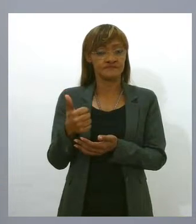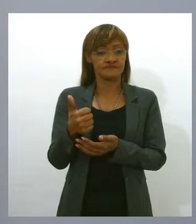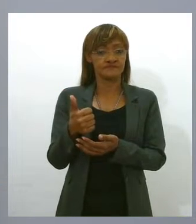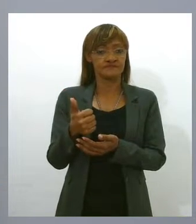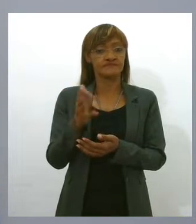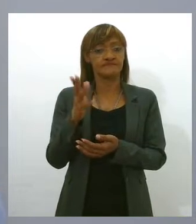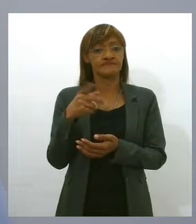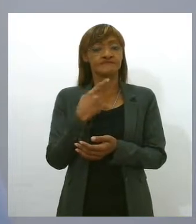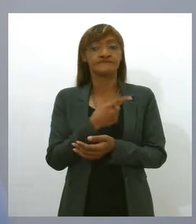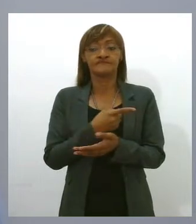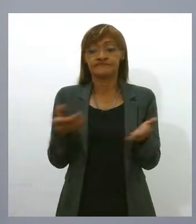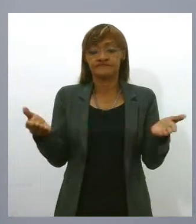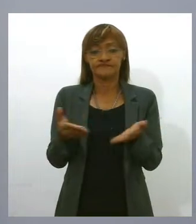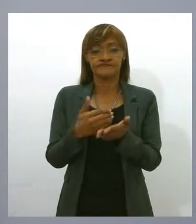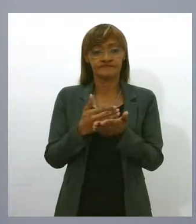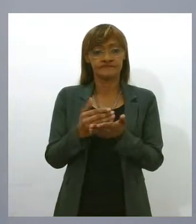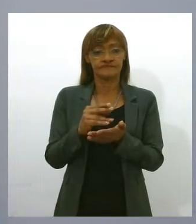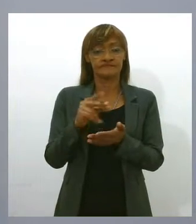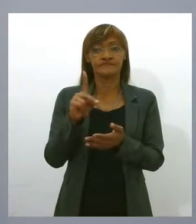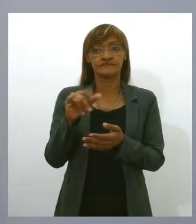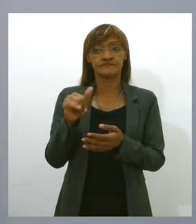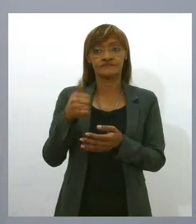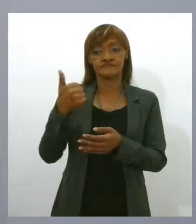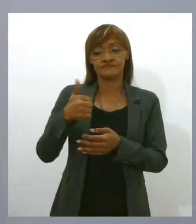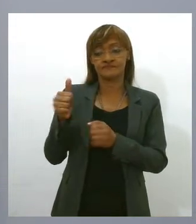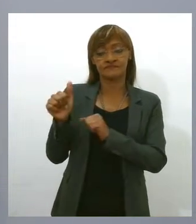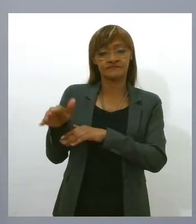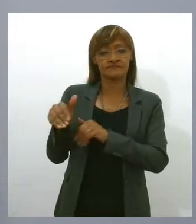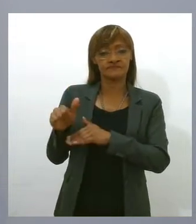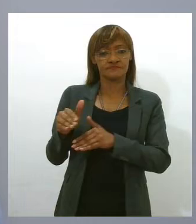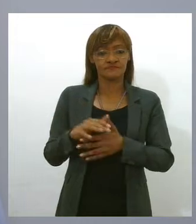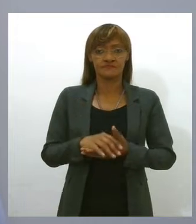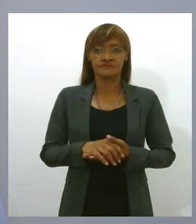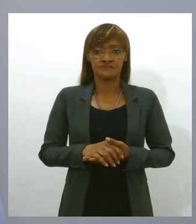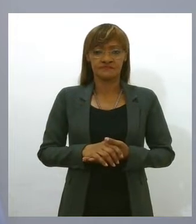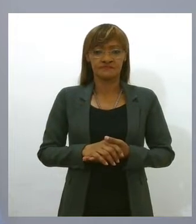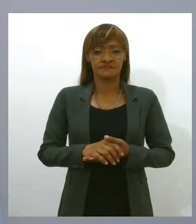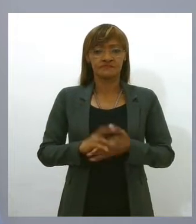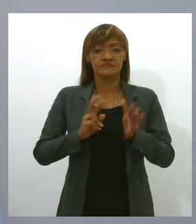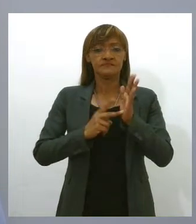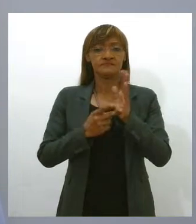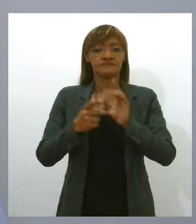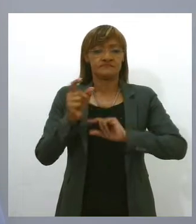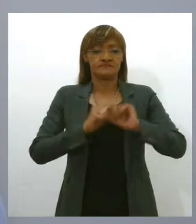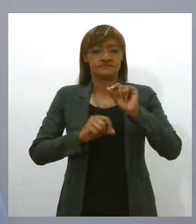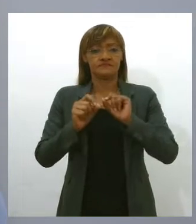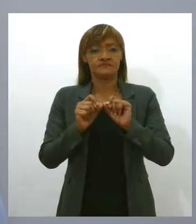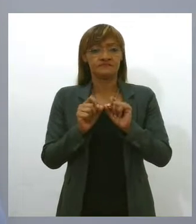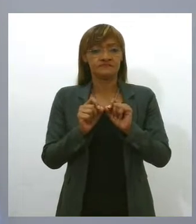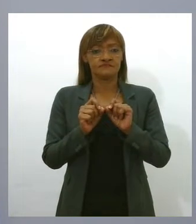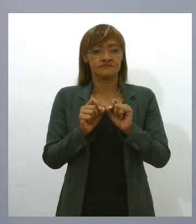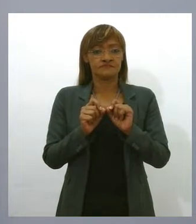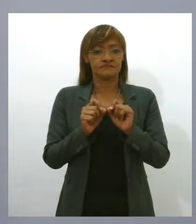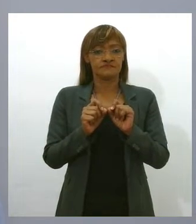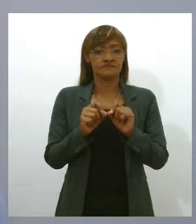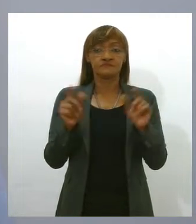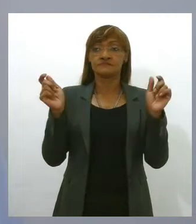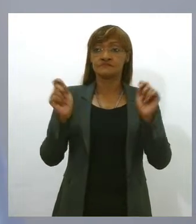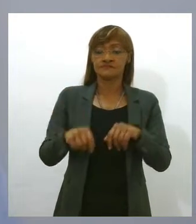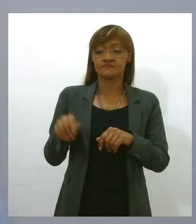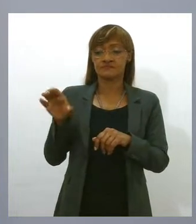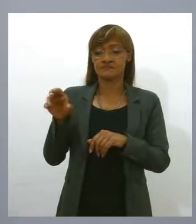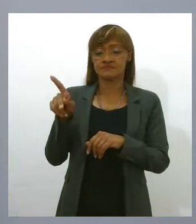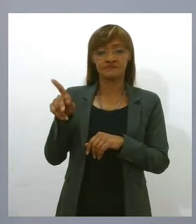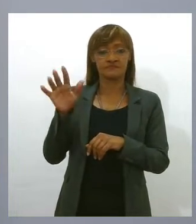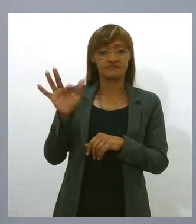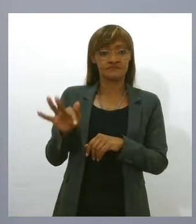agora a partir de 1º de Setembro né é o que vencer a obrigatoriedade do de pôr o CPF do remetente em todas as